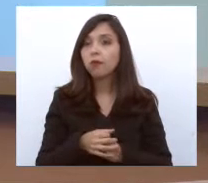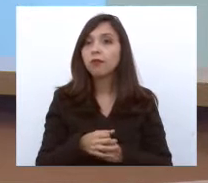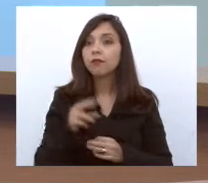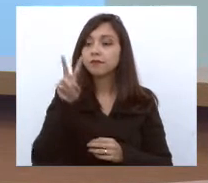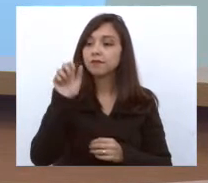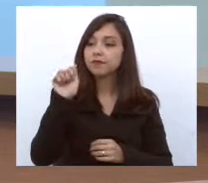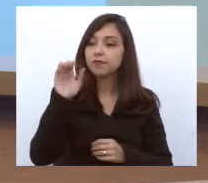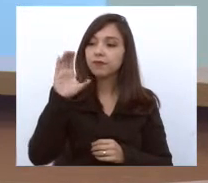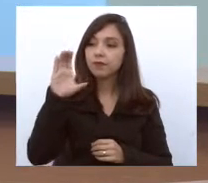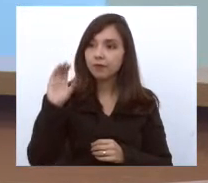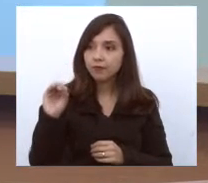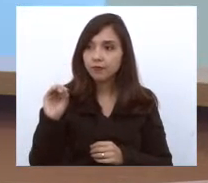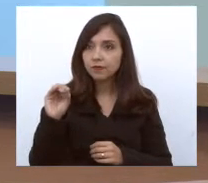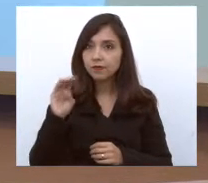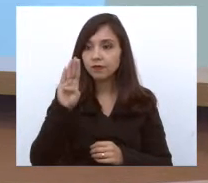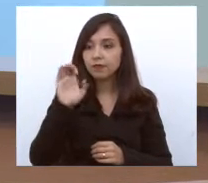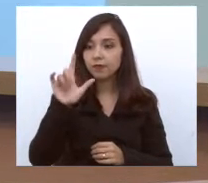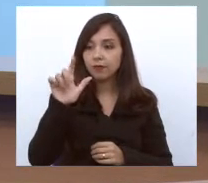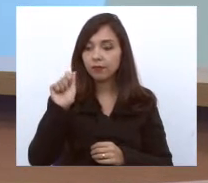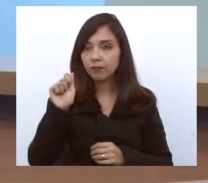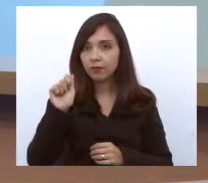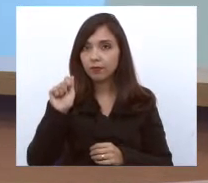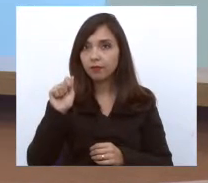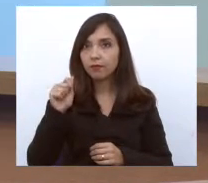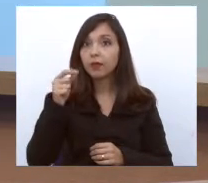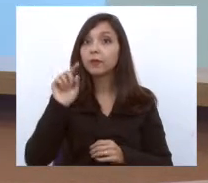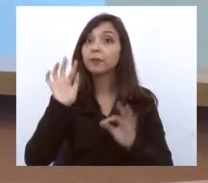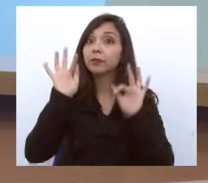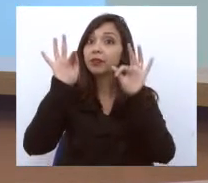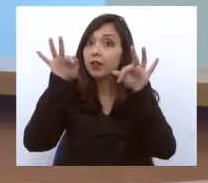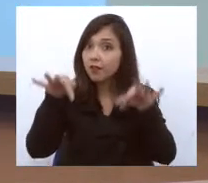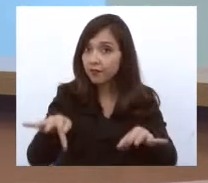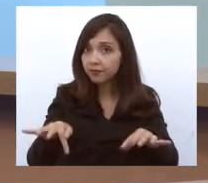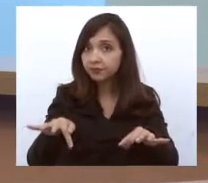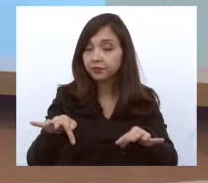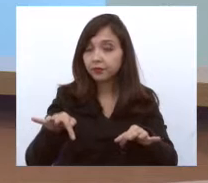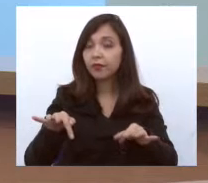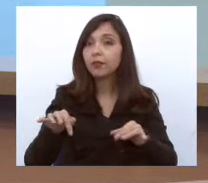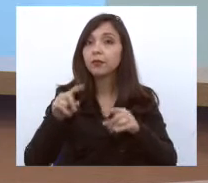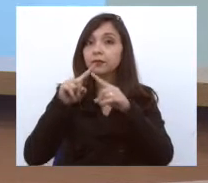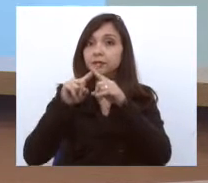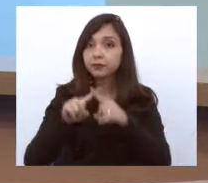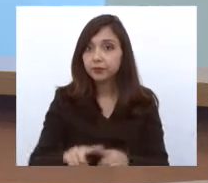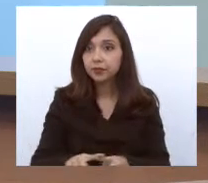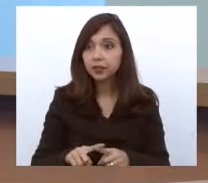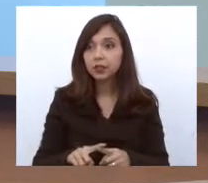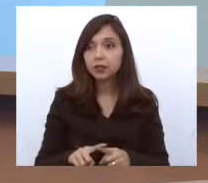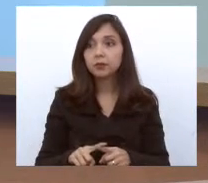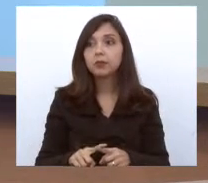o Vasco do Bela Vista está na final do campeonato